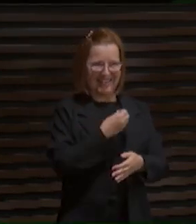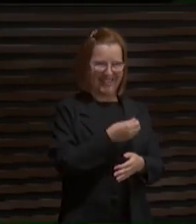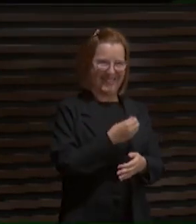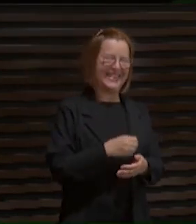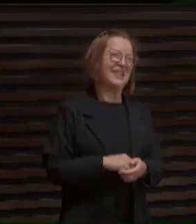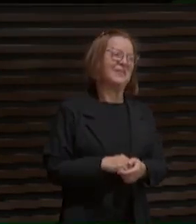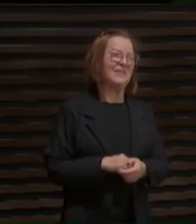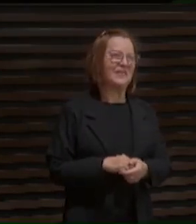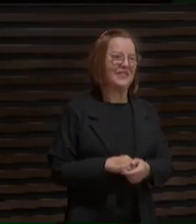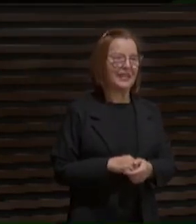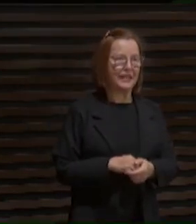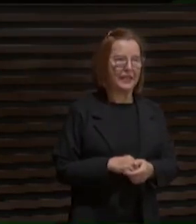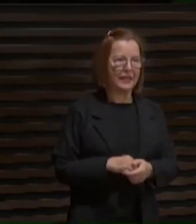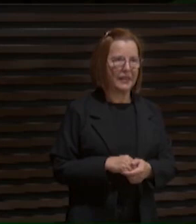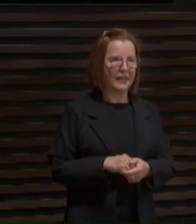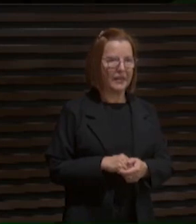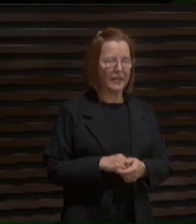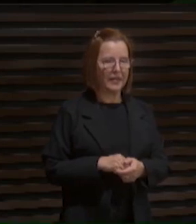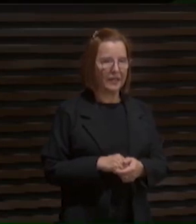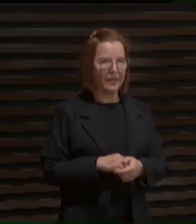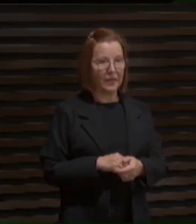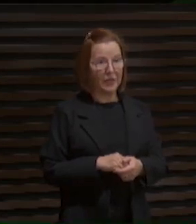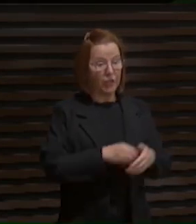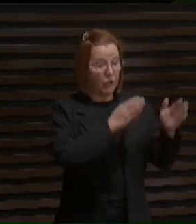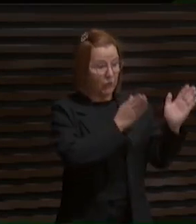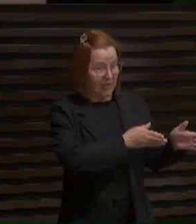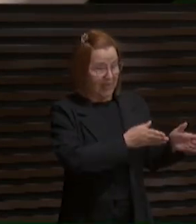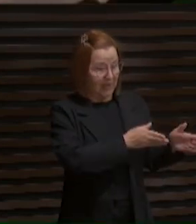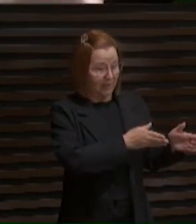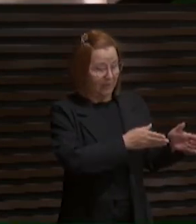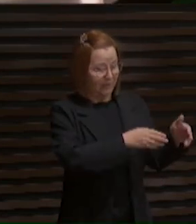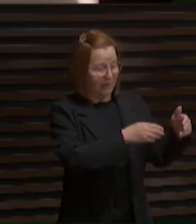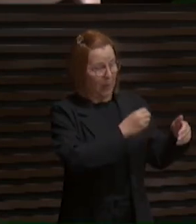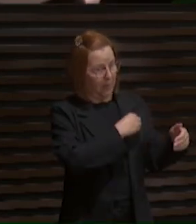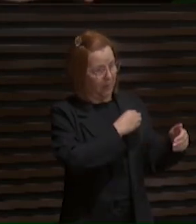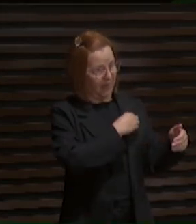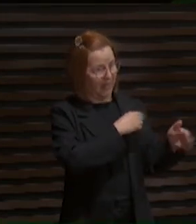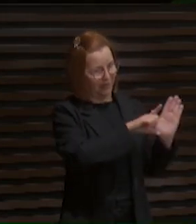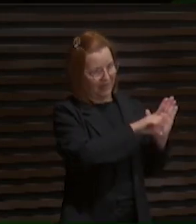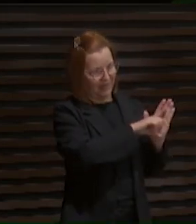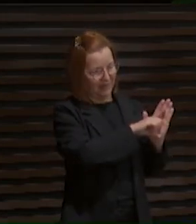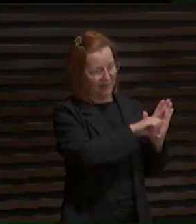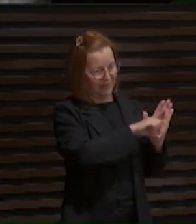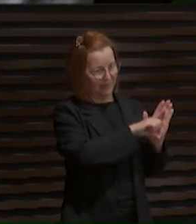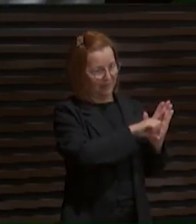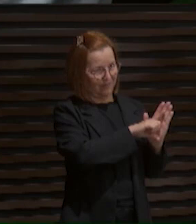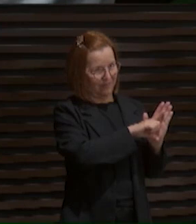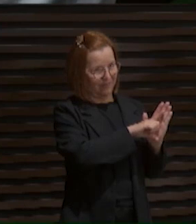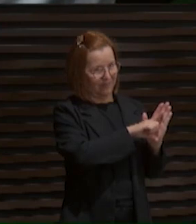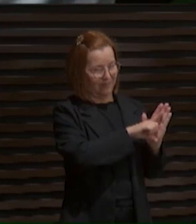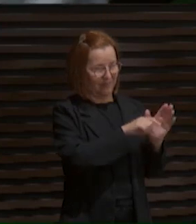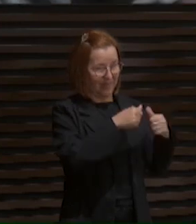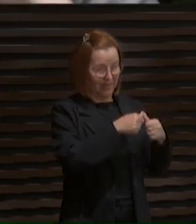lado. Então, pensa assim, 2 tabelinhas. De um lado, você tem o pecado e a lei. Isso é o lado da